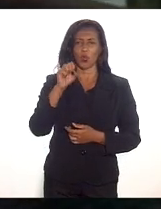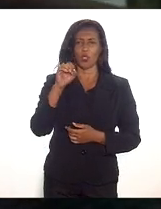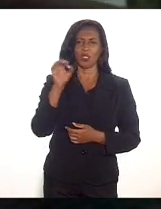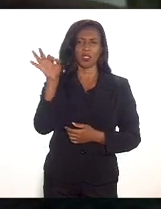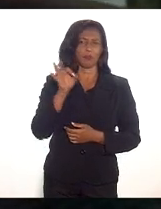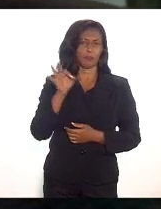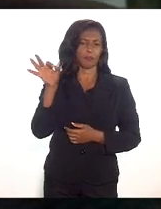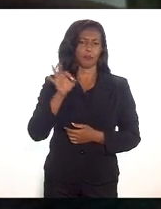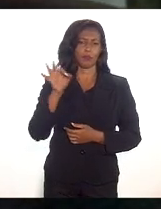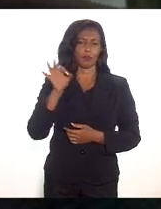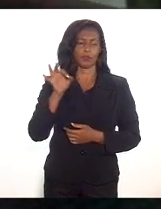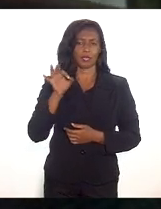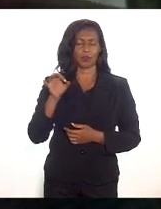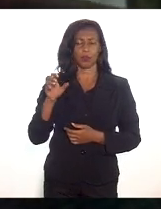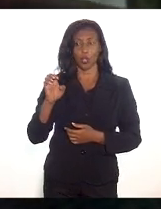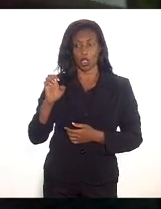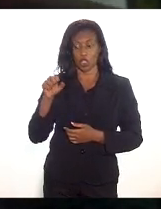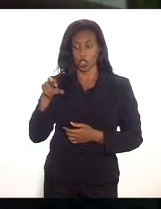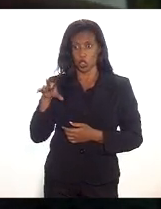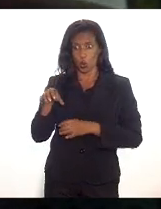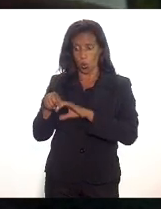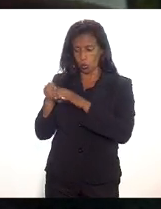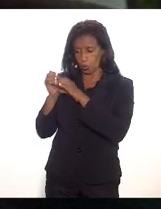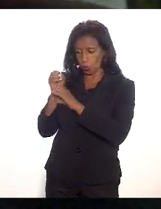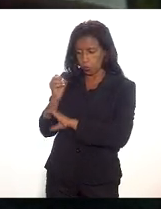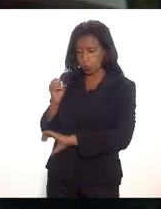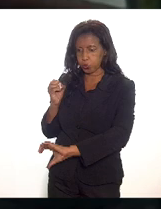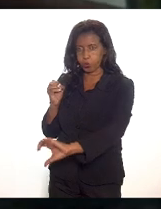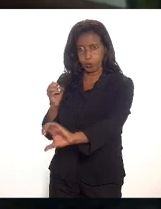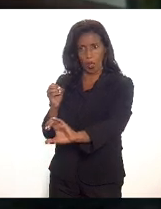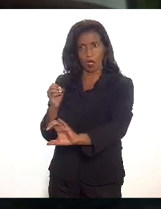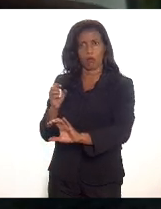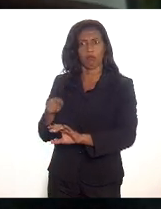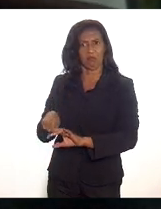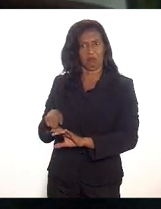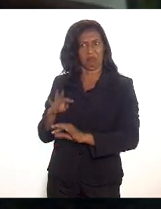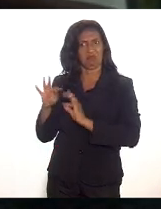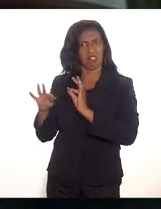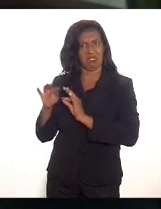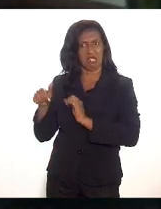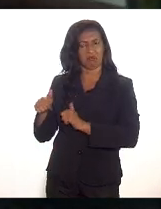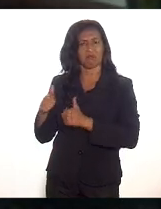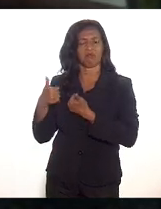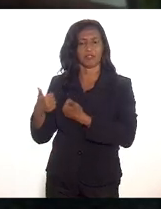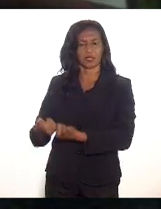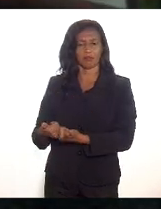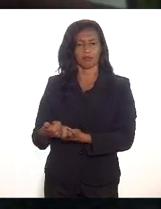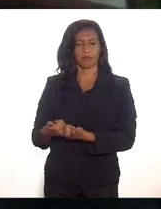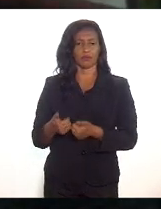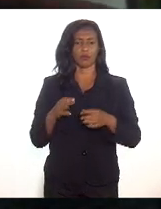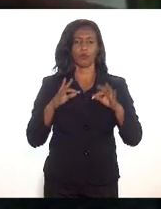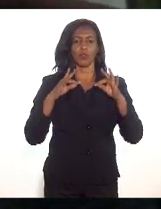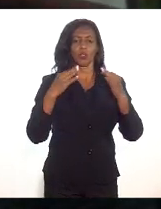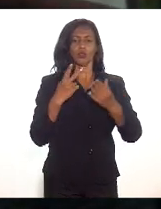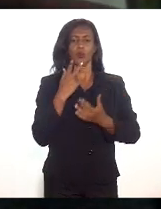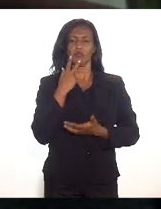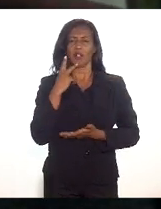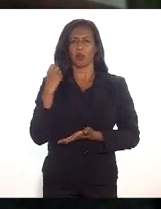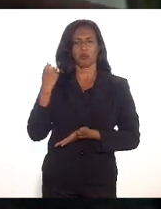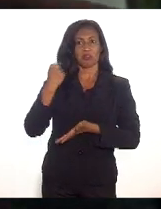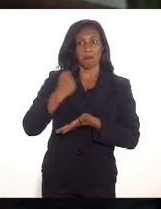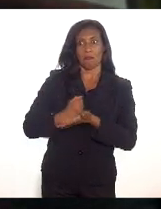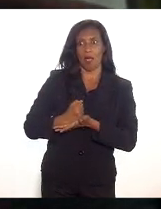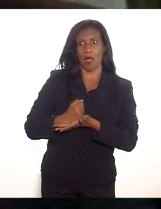80% do seu esgoto tratado hoje, e muita gente diz, se refere como se fosse um marco da